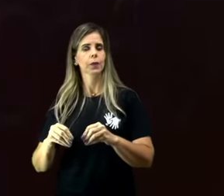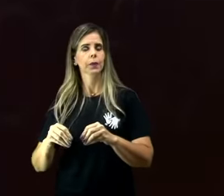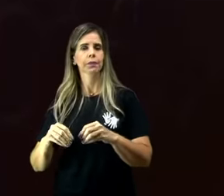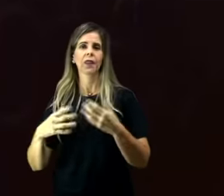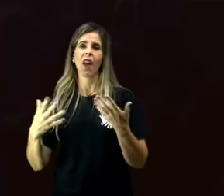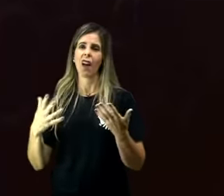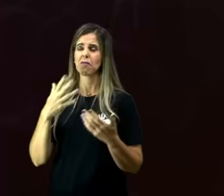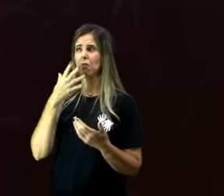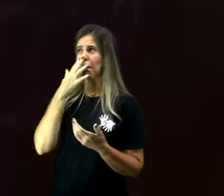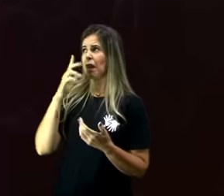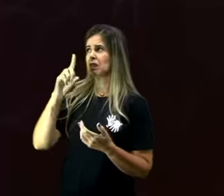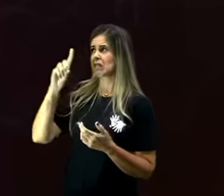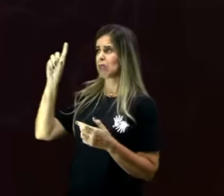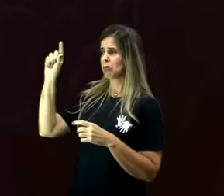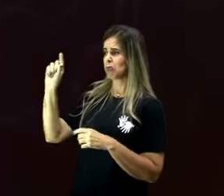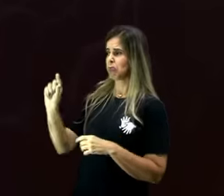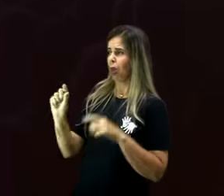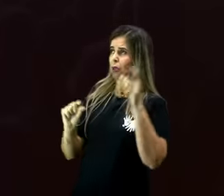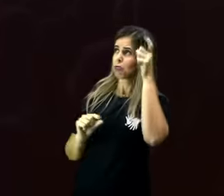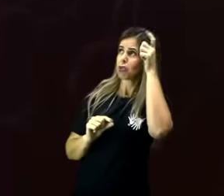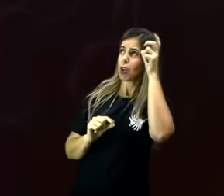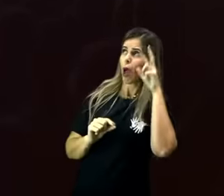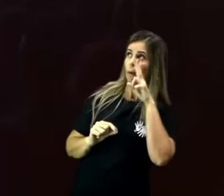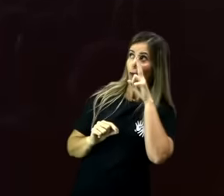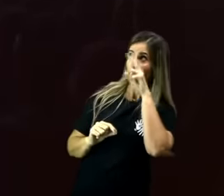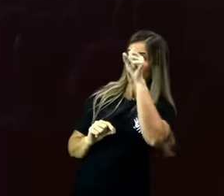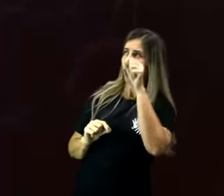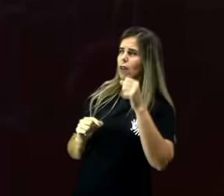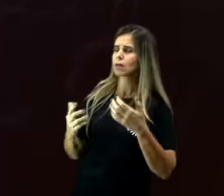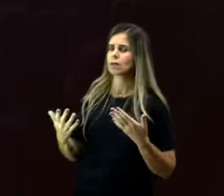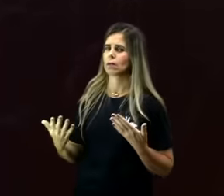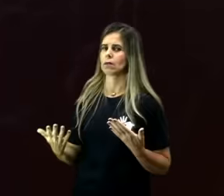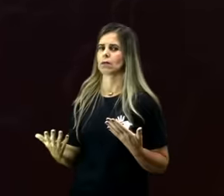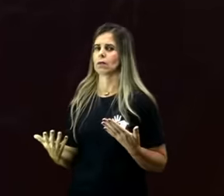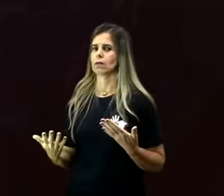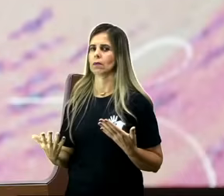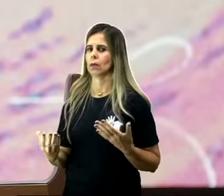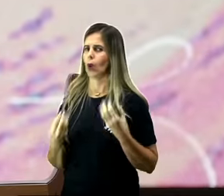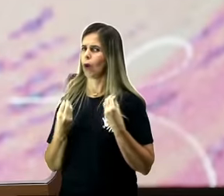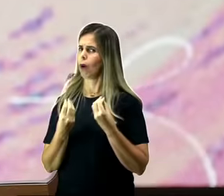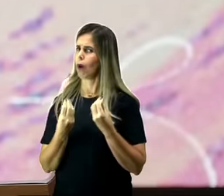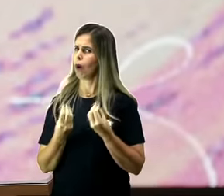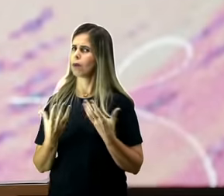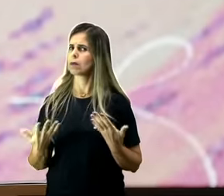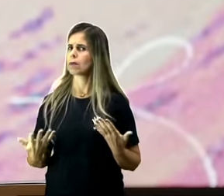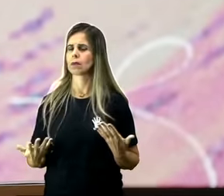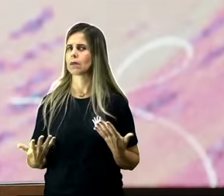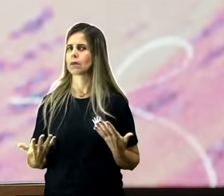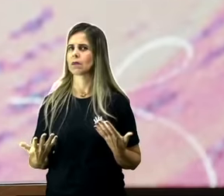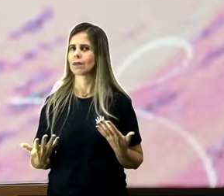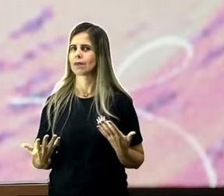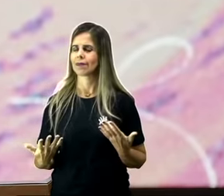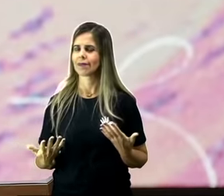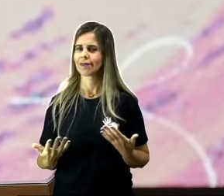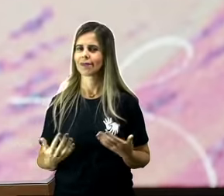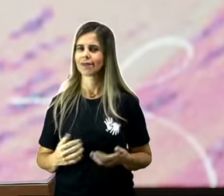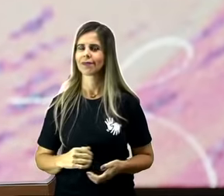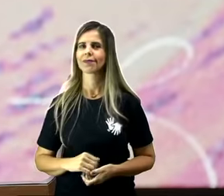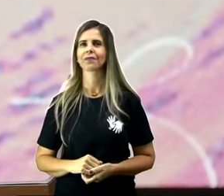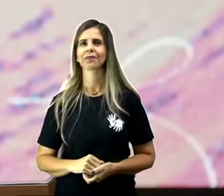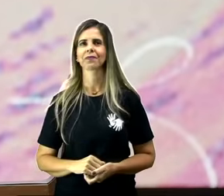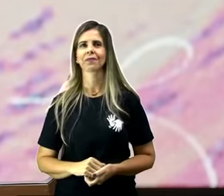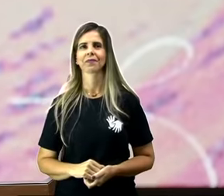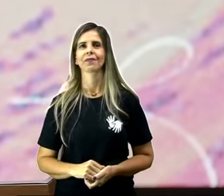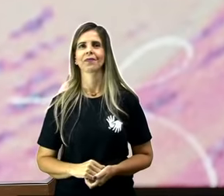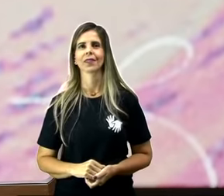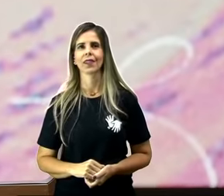diminuído, o diabo muito forte, a gente diz, estou aqui na rua, na chuva, na fazenda, ou